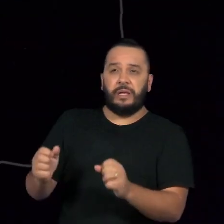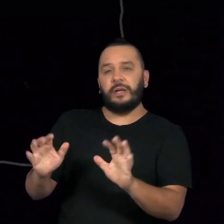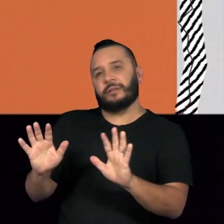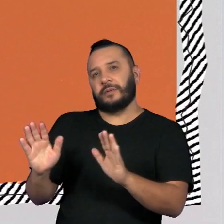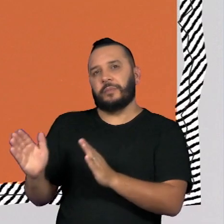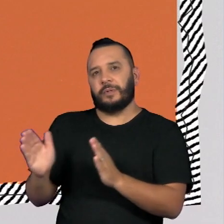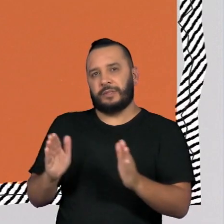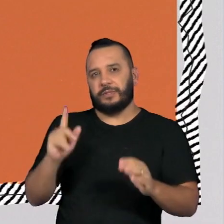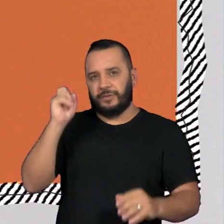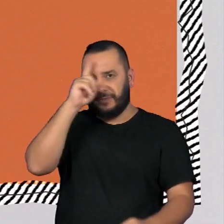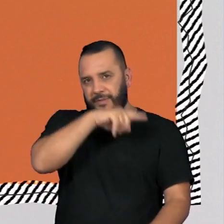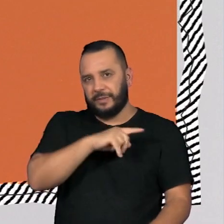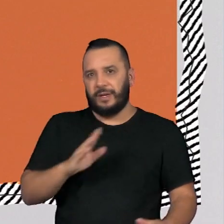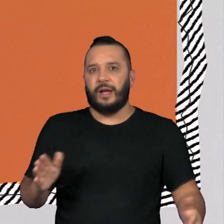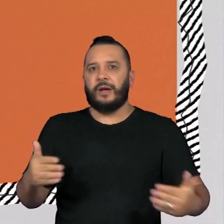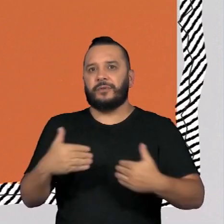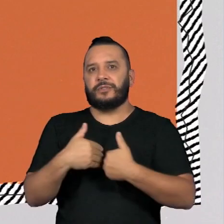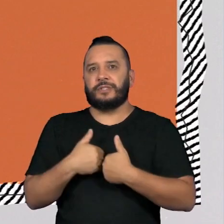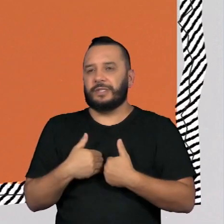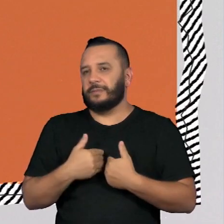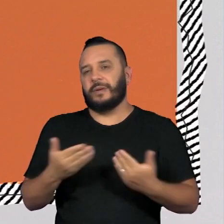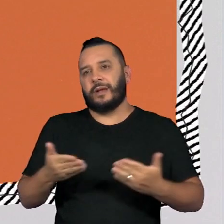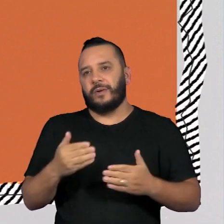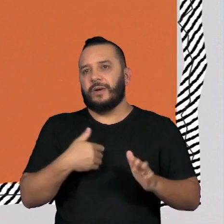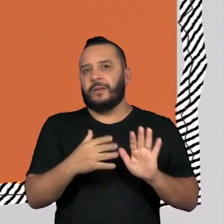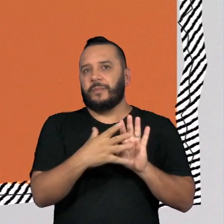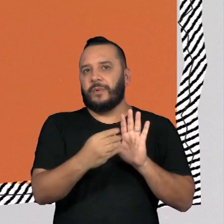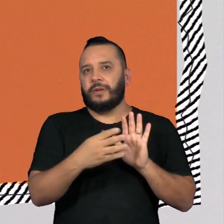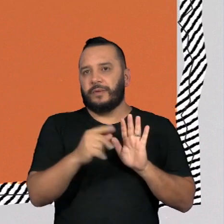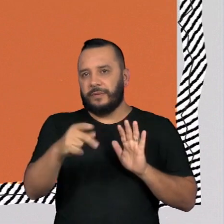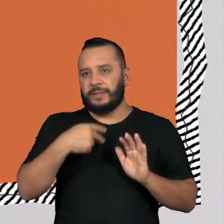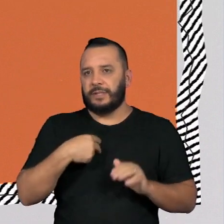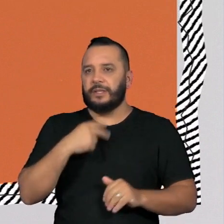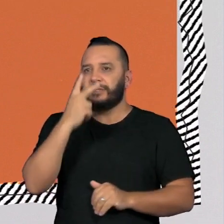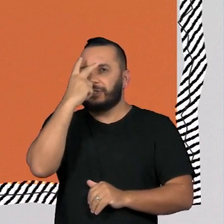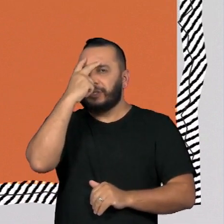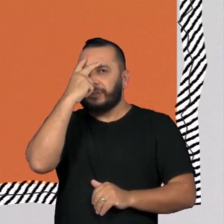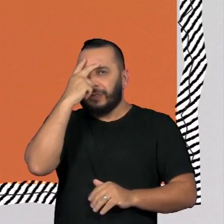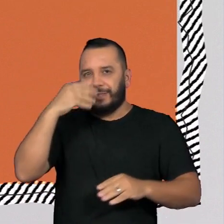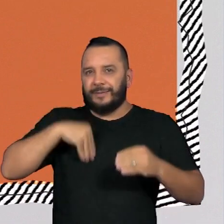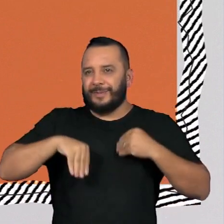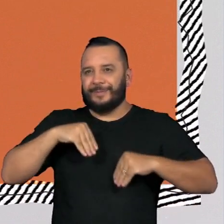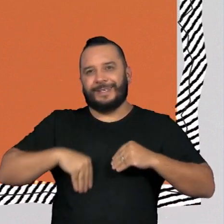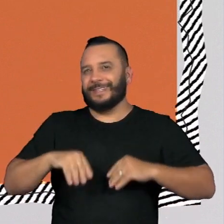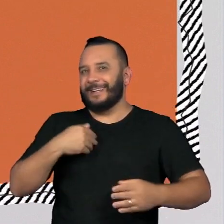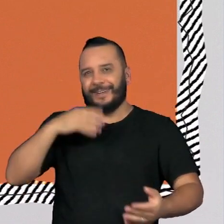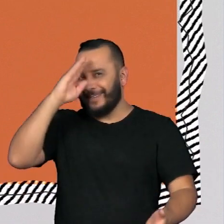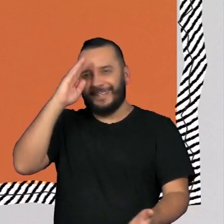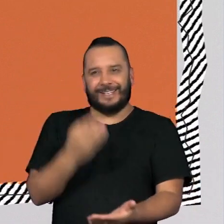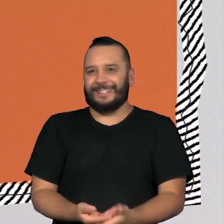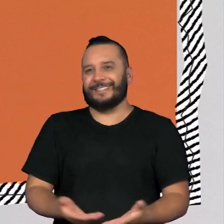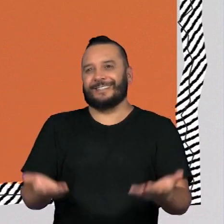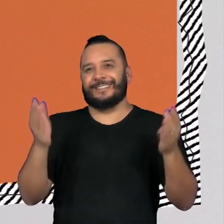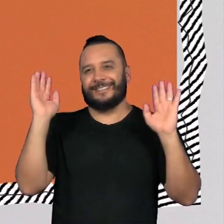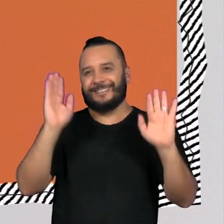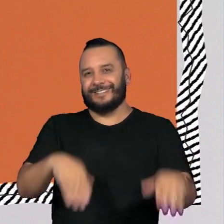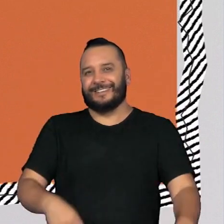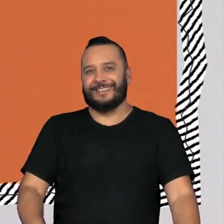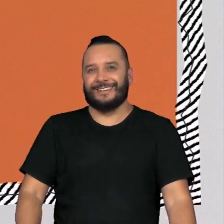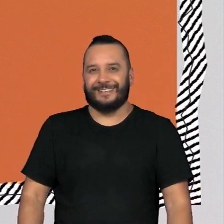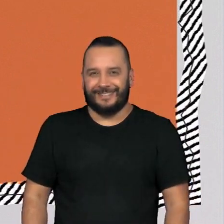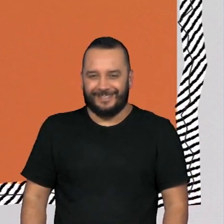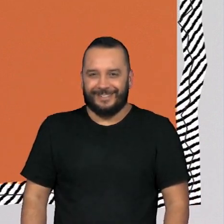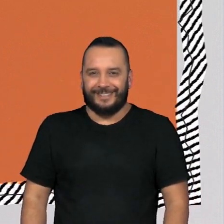difícil. Autismo é moda agora, você só é tímida e deprimida. Não, eu não acredito.